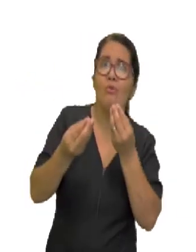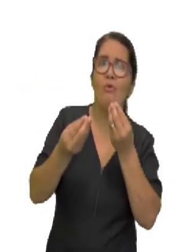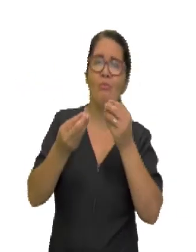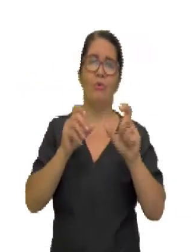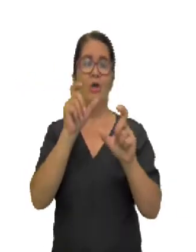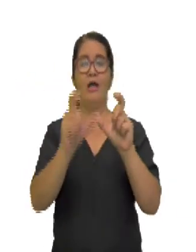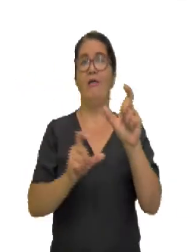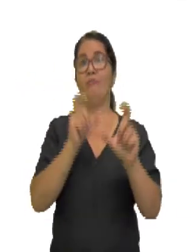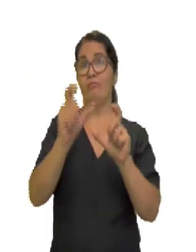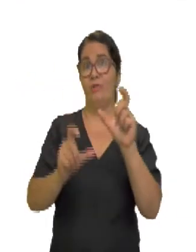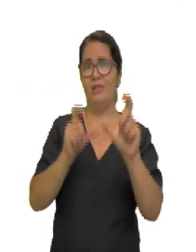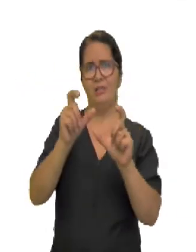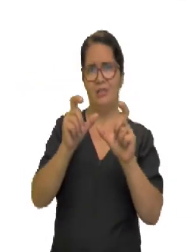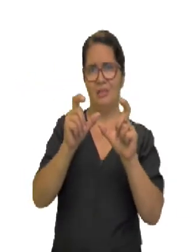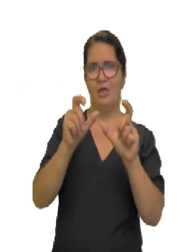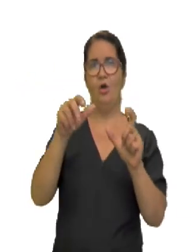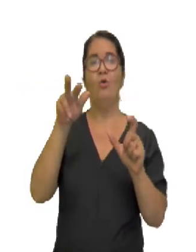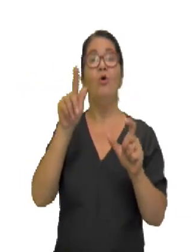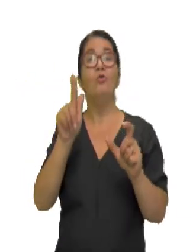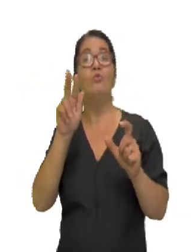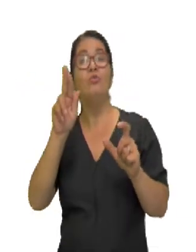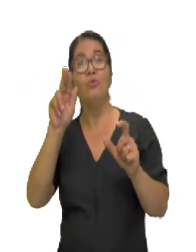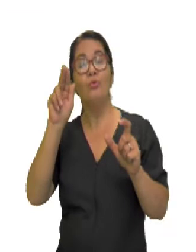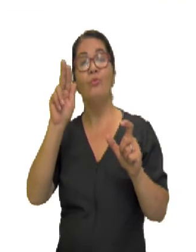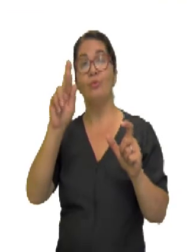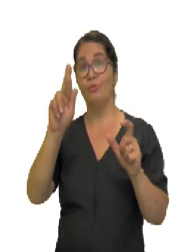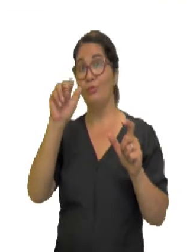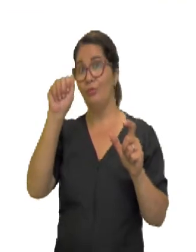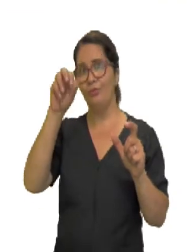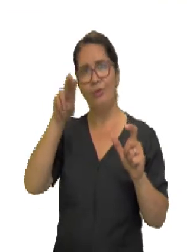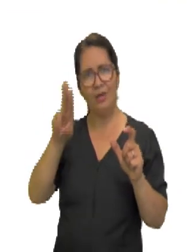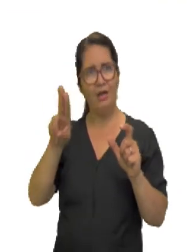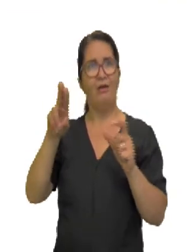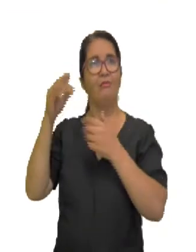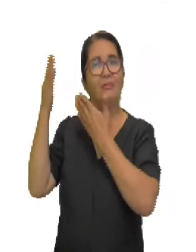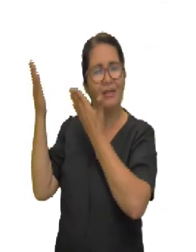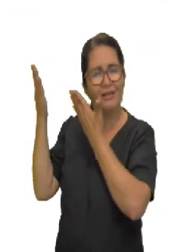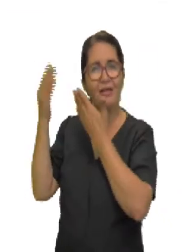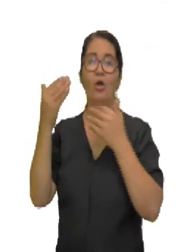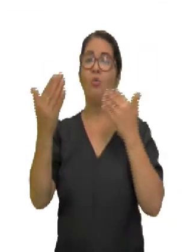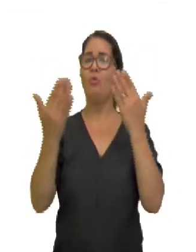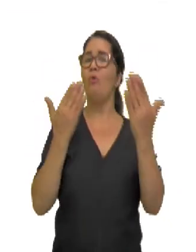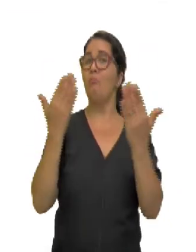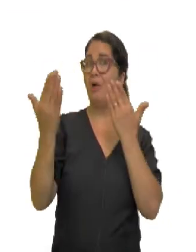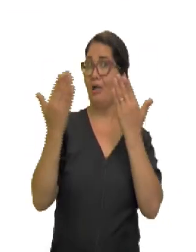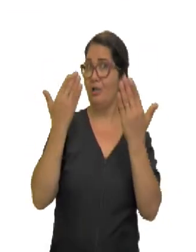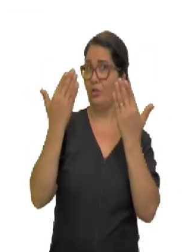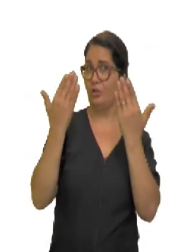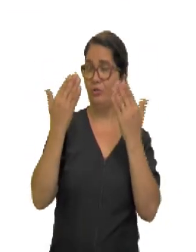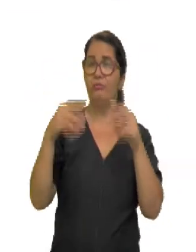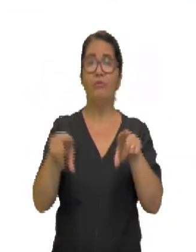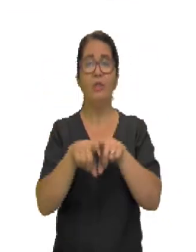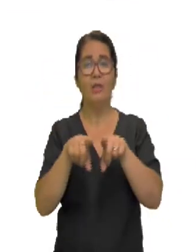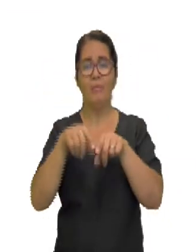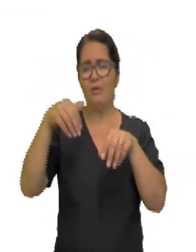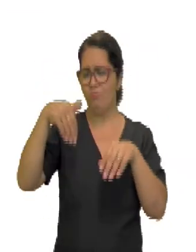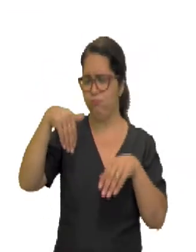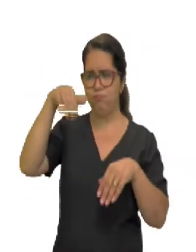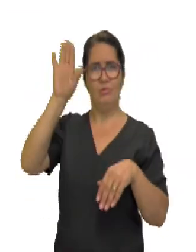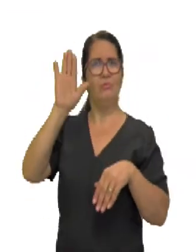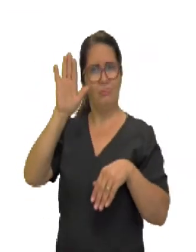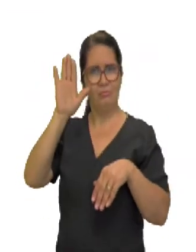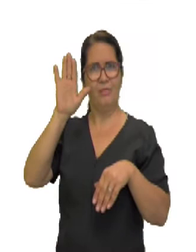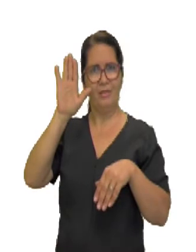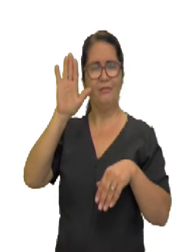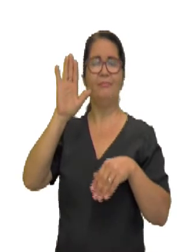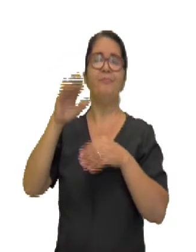comparativo e falo do superlativo. Vou circular porque fica de uma maneira mais